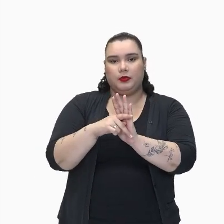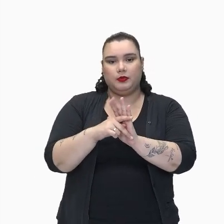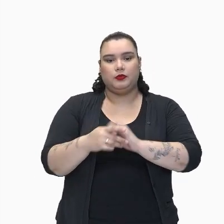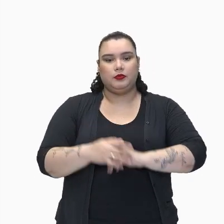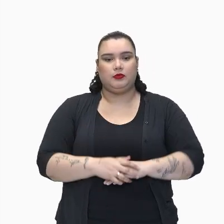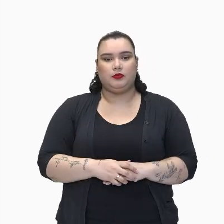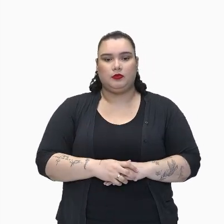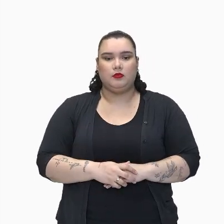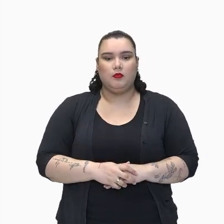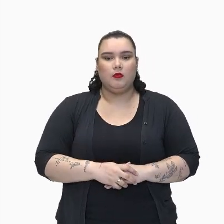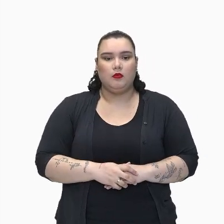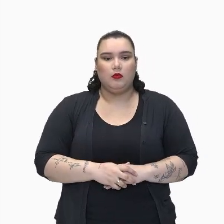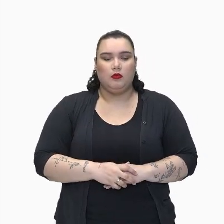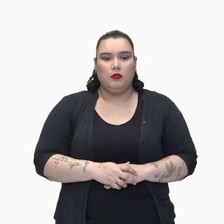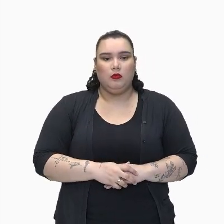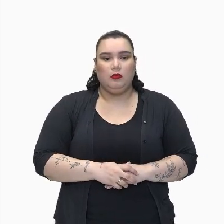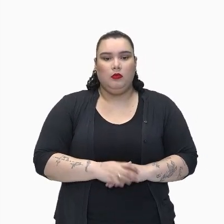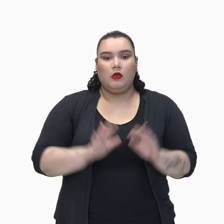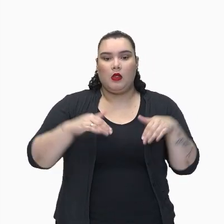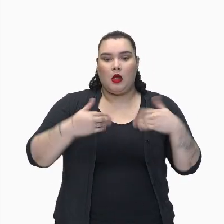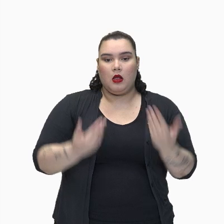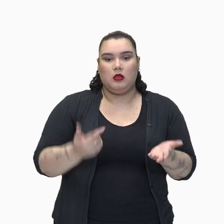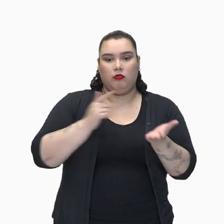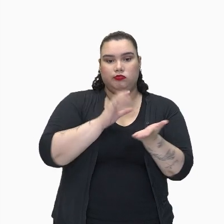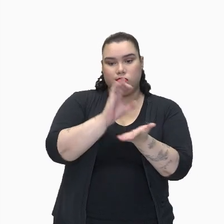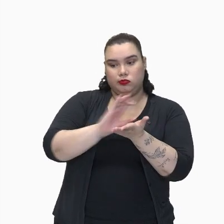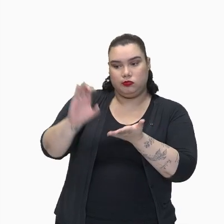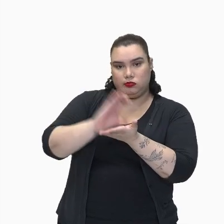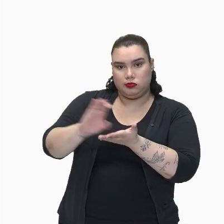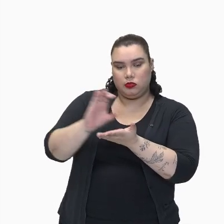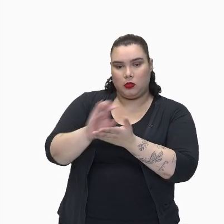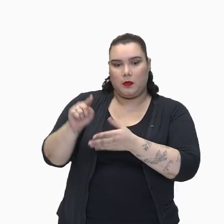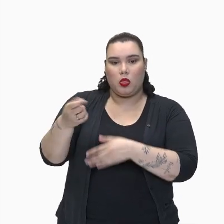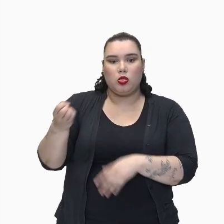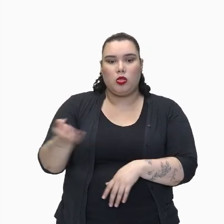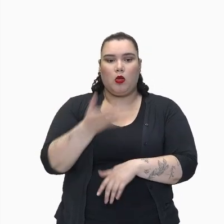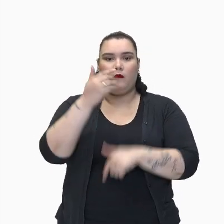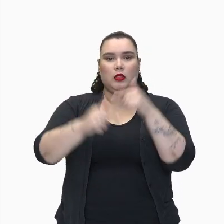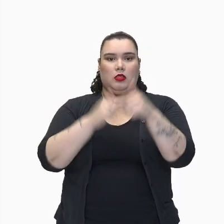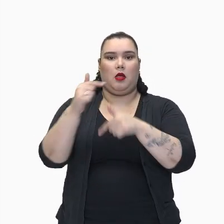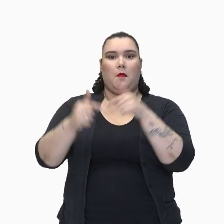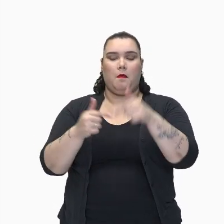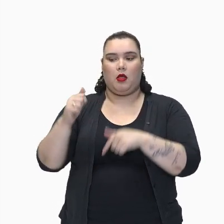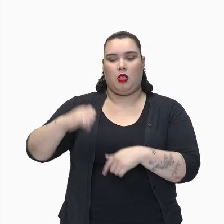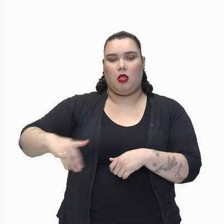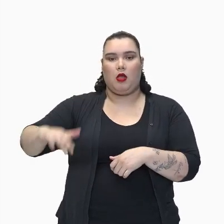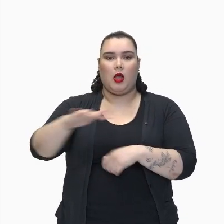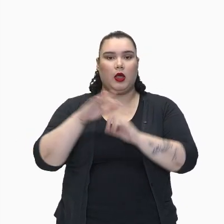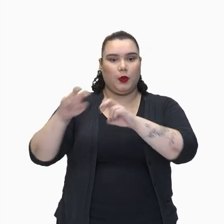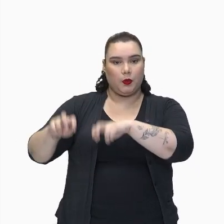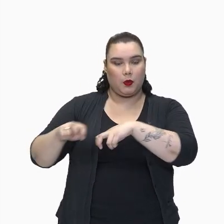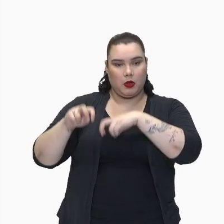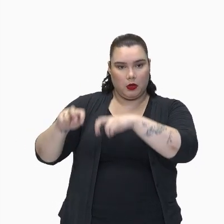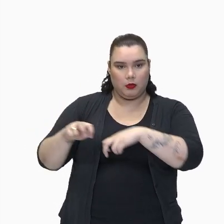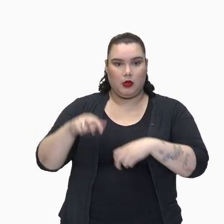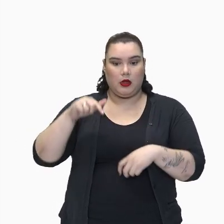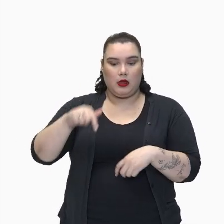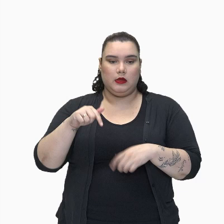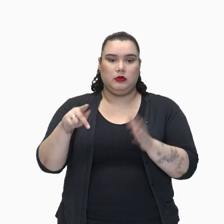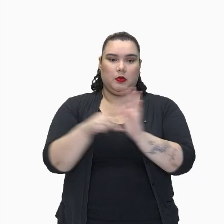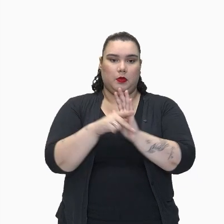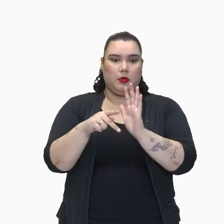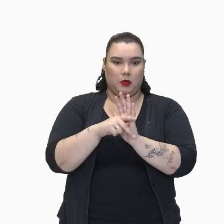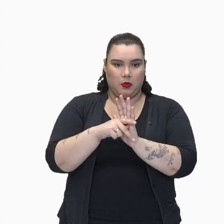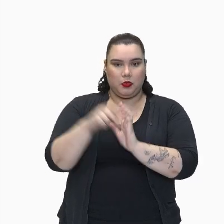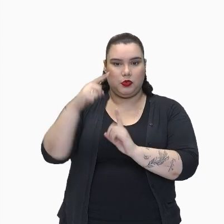né? Passou a receber investimentos para gerar novos empregos do campo, essa agricultura de